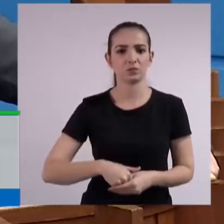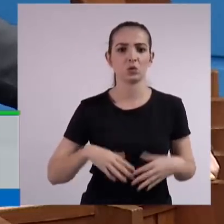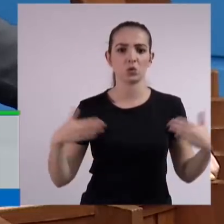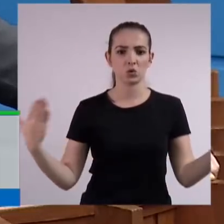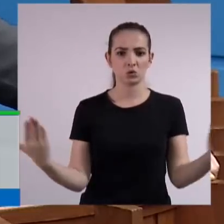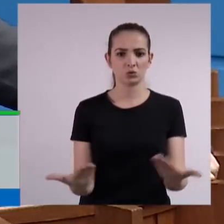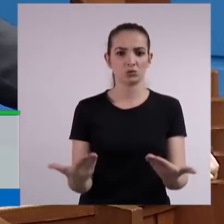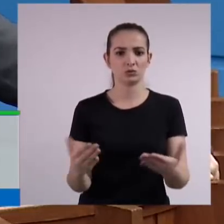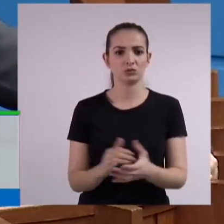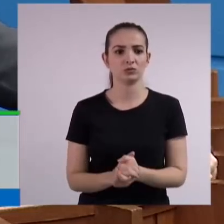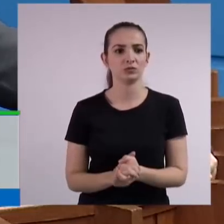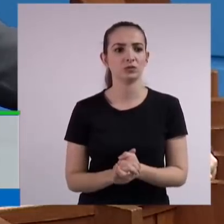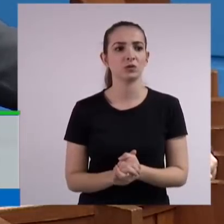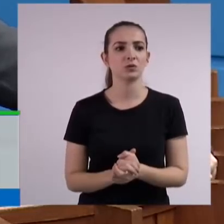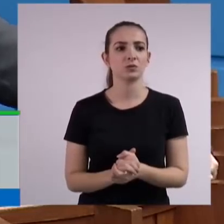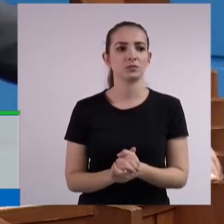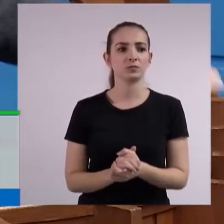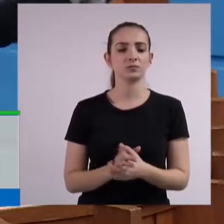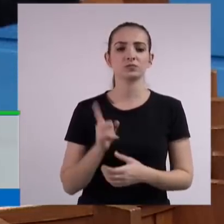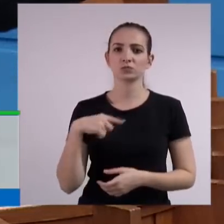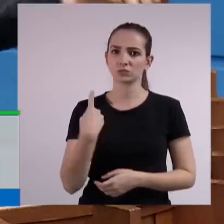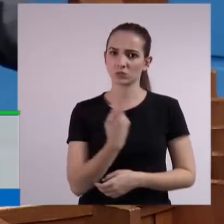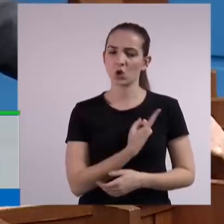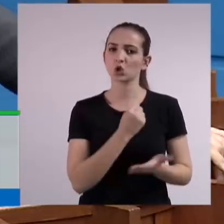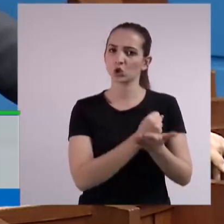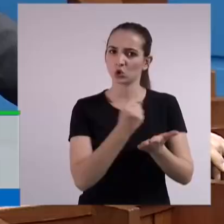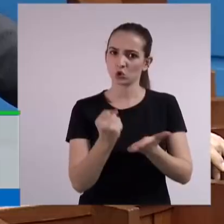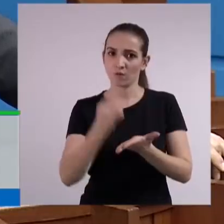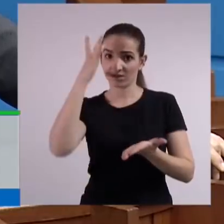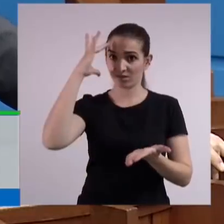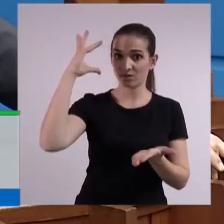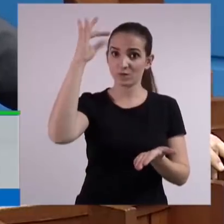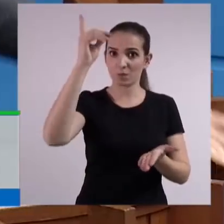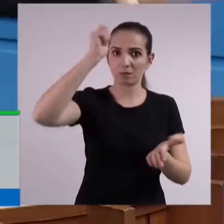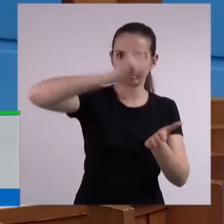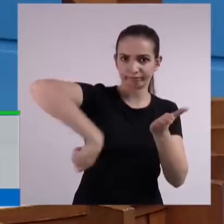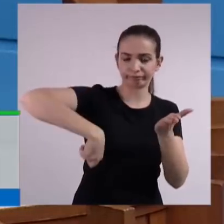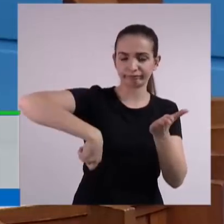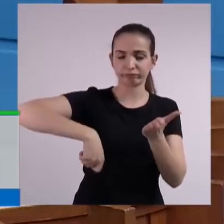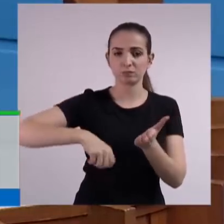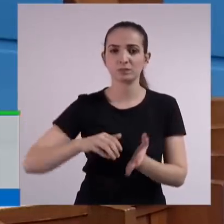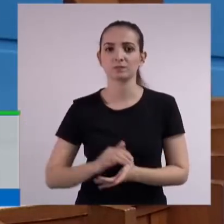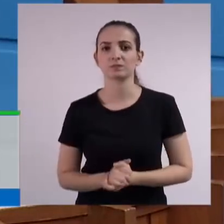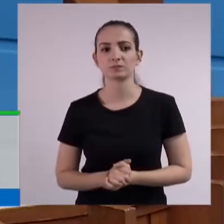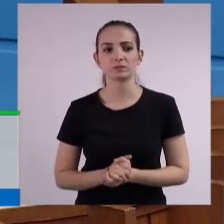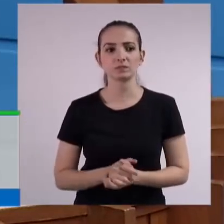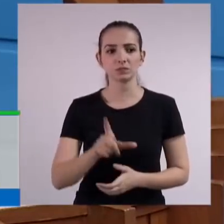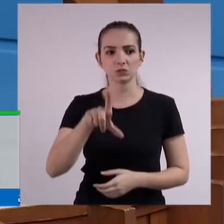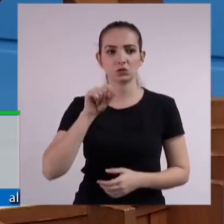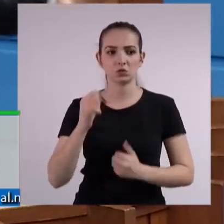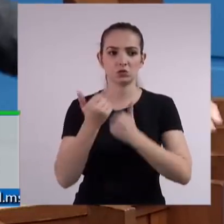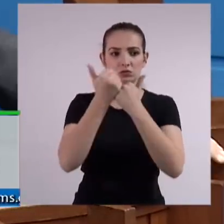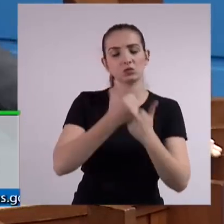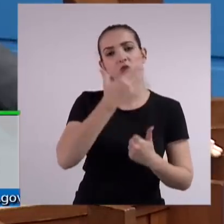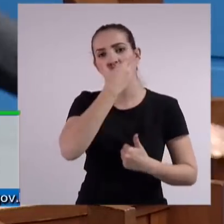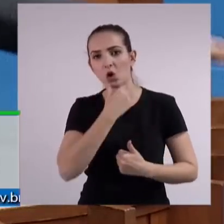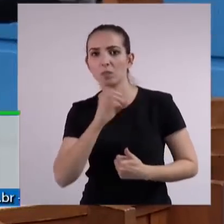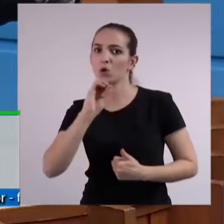Hoje, submeteremos a documentação a registro. A escolha do vice ou da